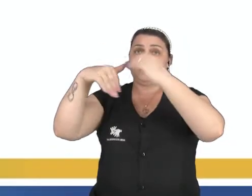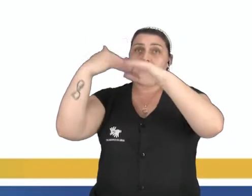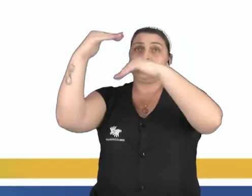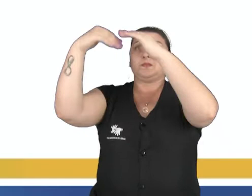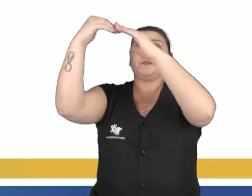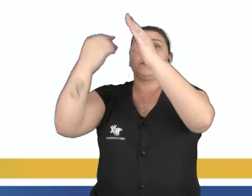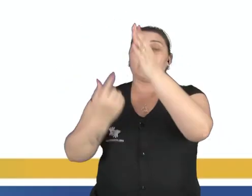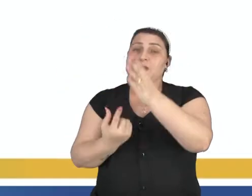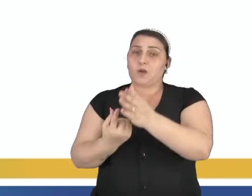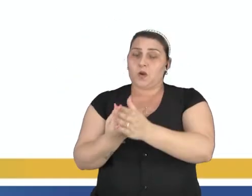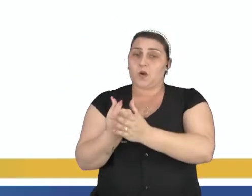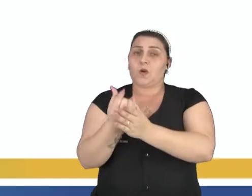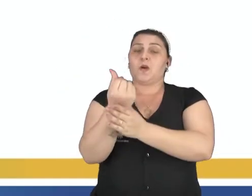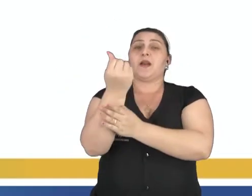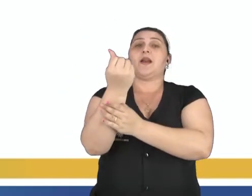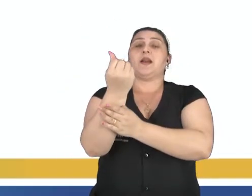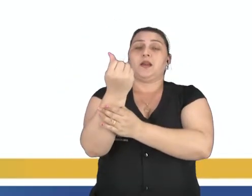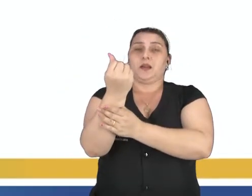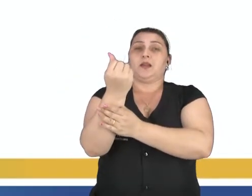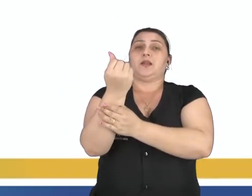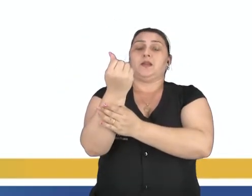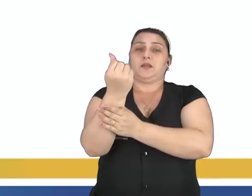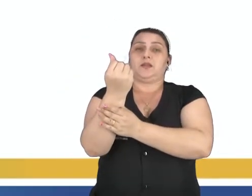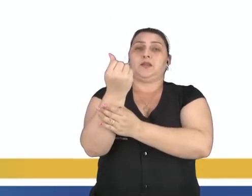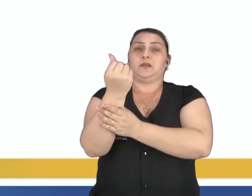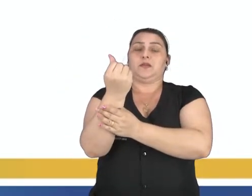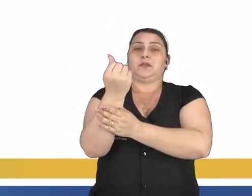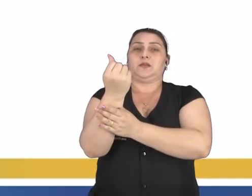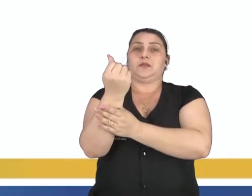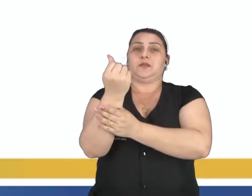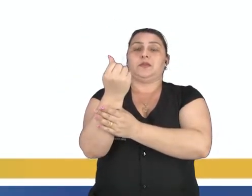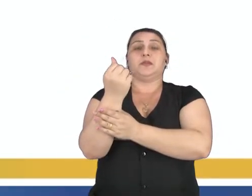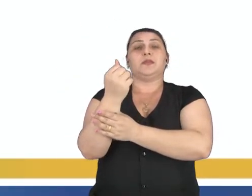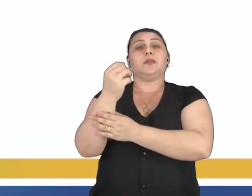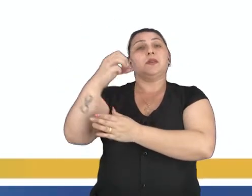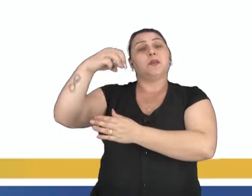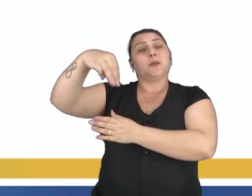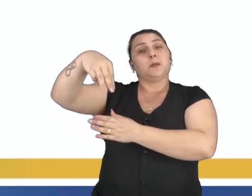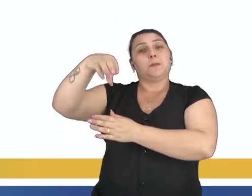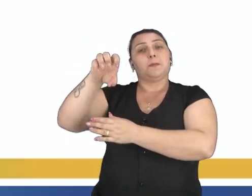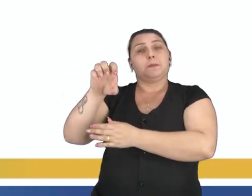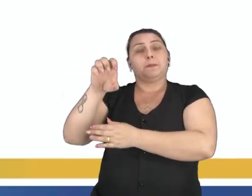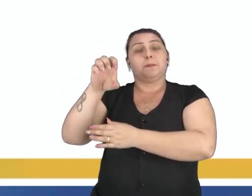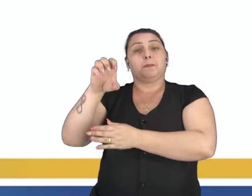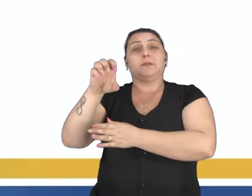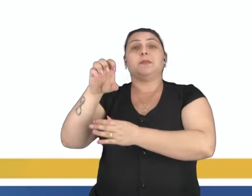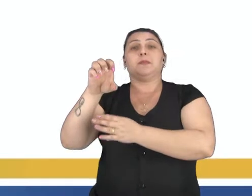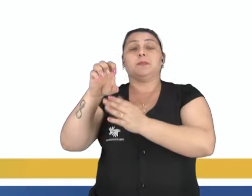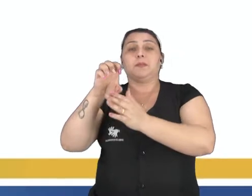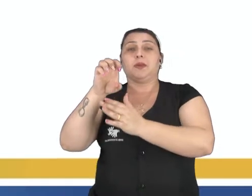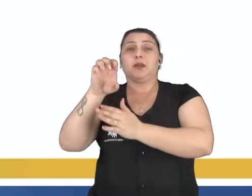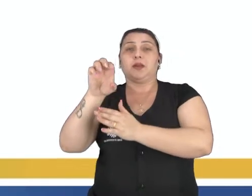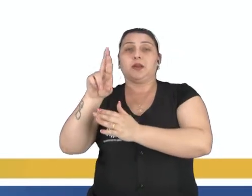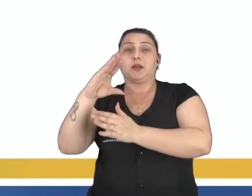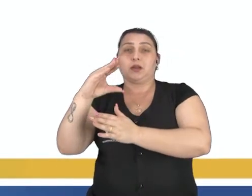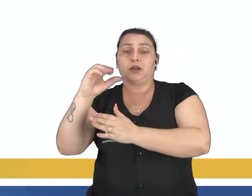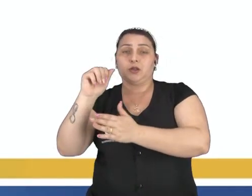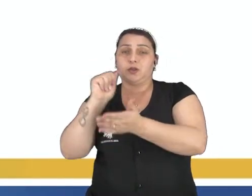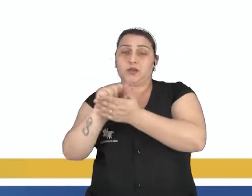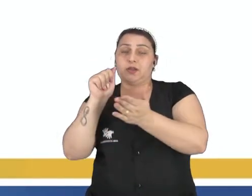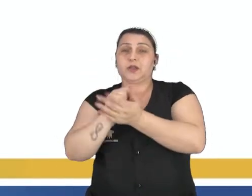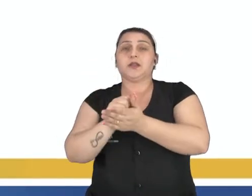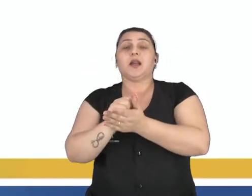Moderno? Nasceu no século XV com o desenvolvimento do capitalismo mercantil registrado em Portugal,